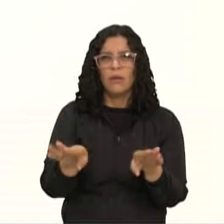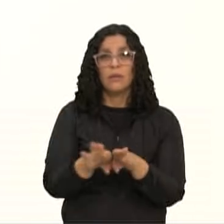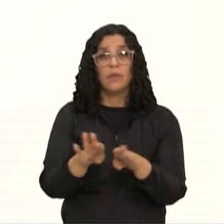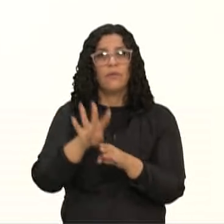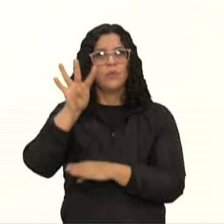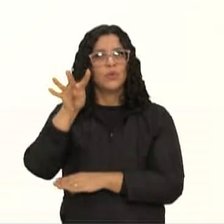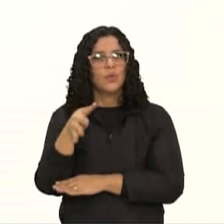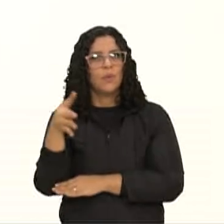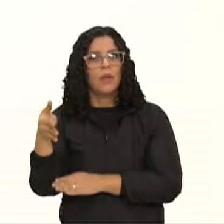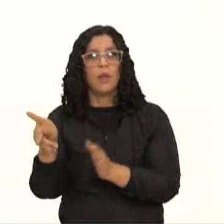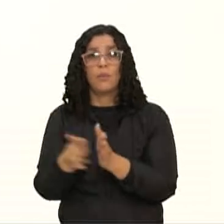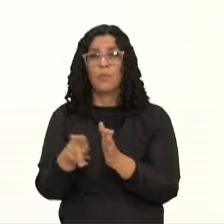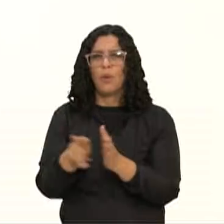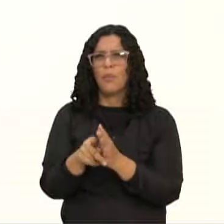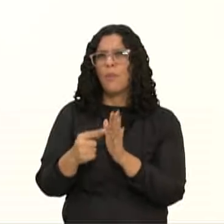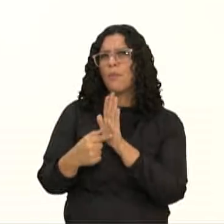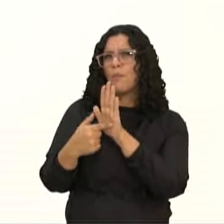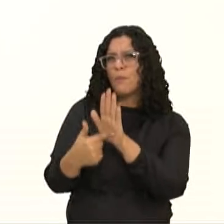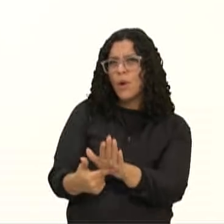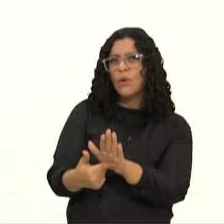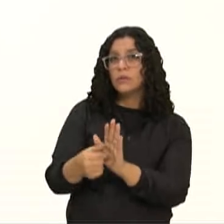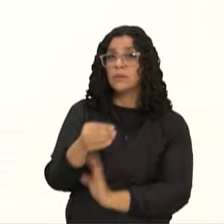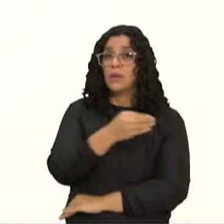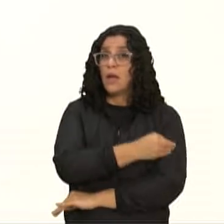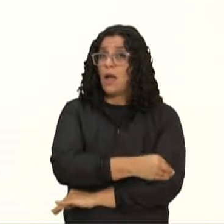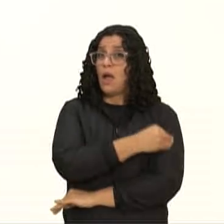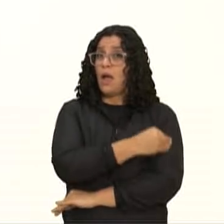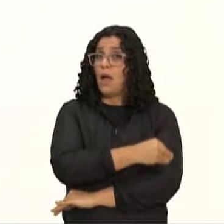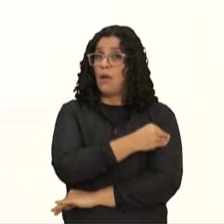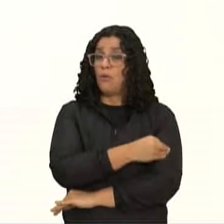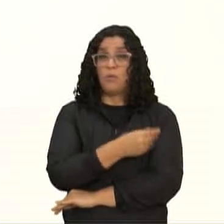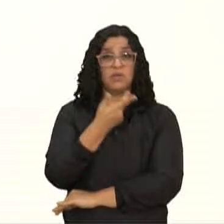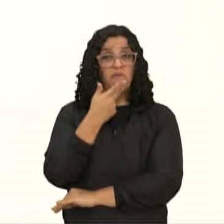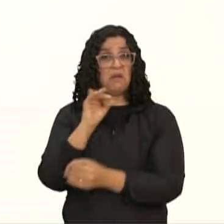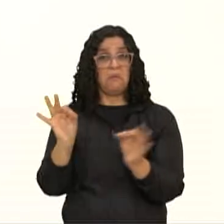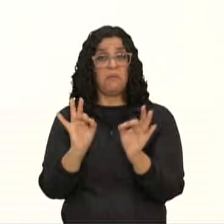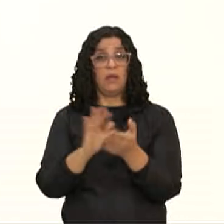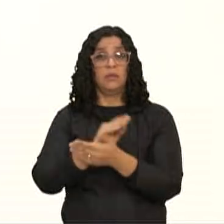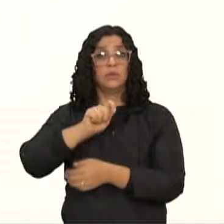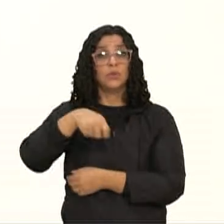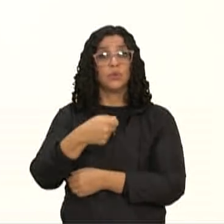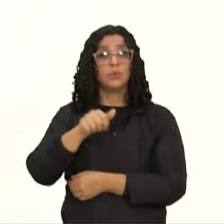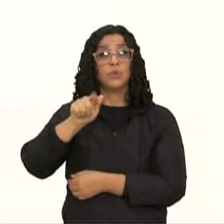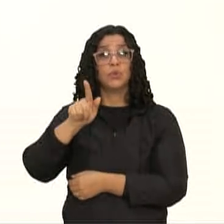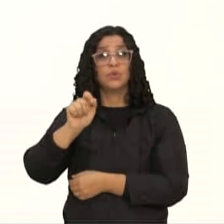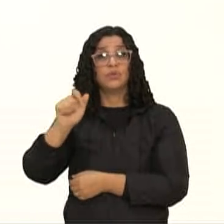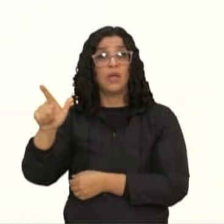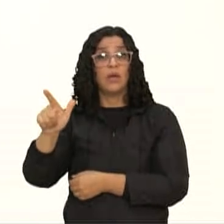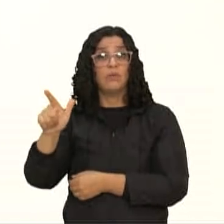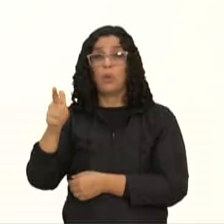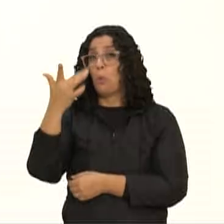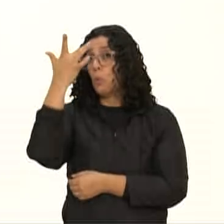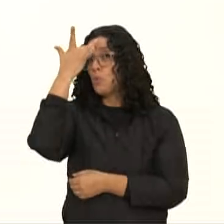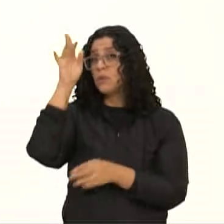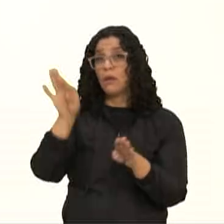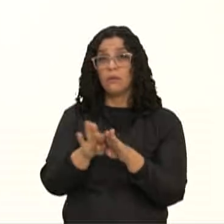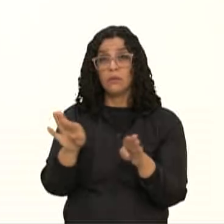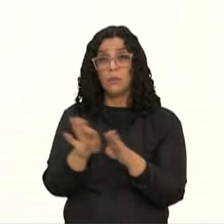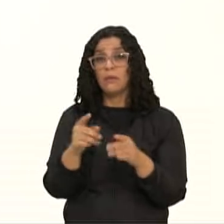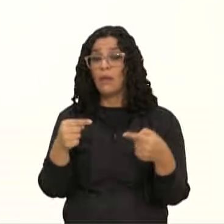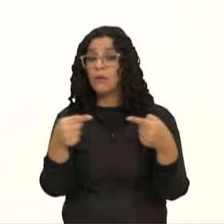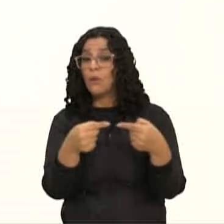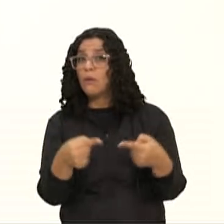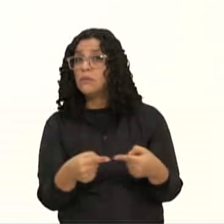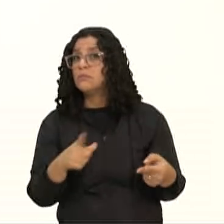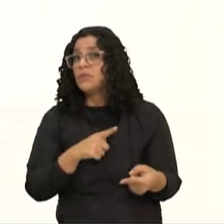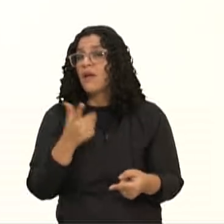temos na tabela, aparece o álcool, mas não aborda nada, o álcool gel. Então, você não consegue ter uma correspondência,